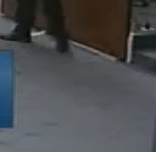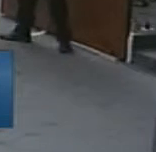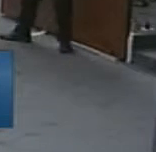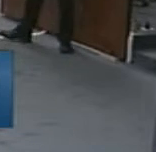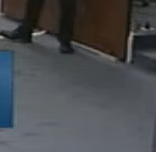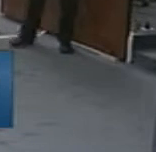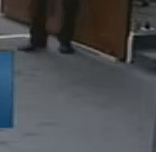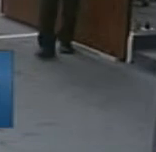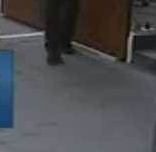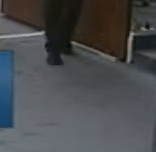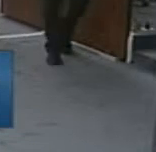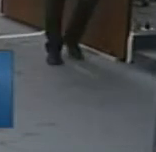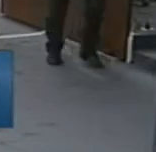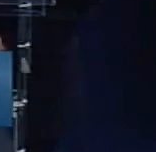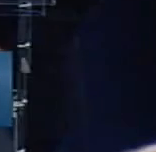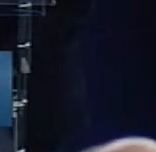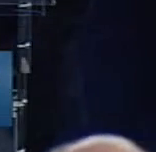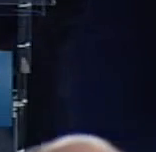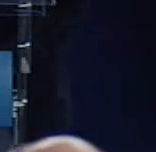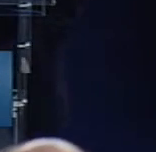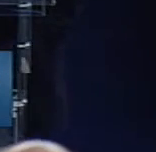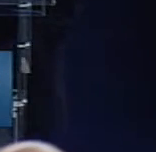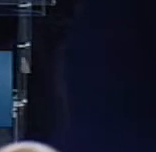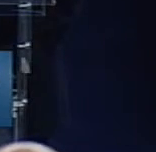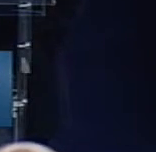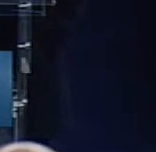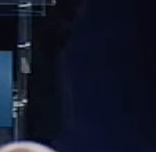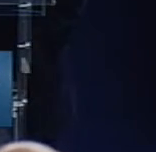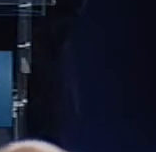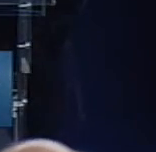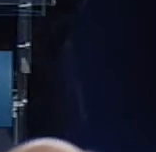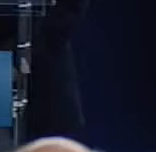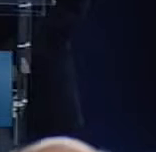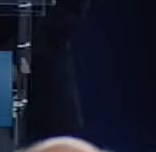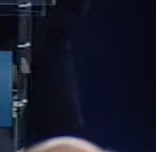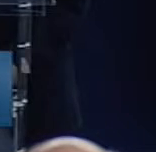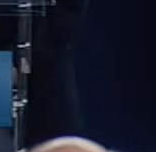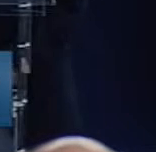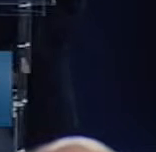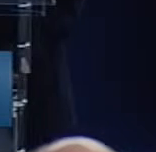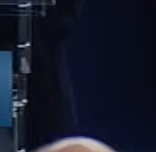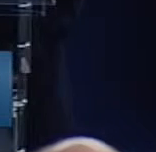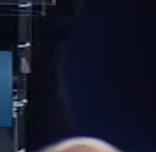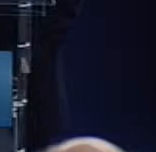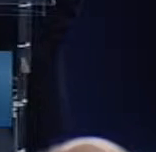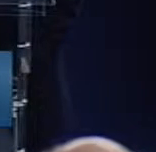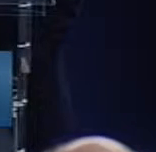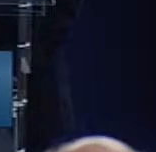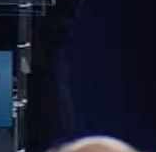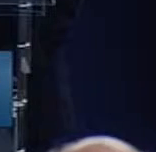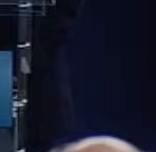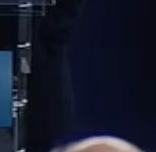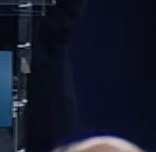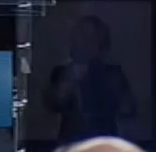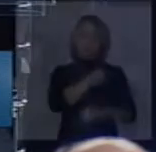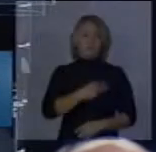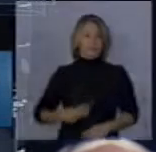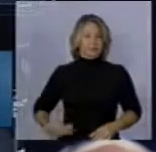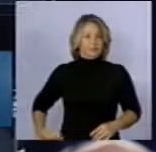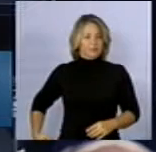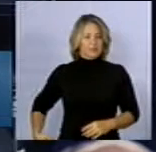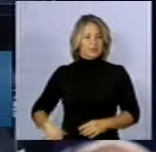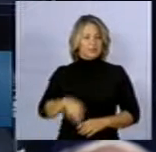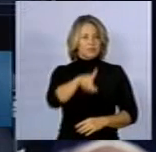Good morning, honorable minister, Mr. Toffoli. Good morning, Ministro Mr. Toffoli, bom Gysi, dia, Deputy o Attorney ministro